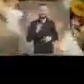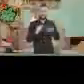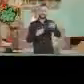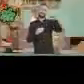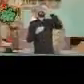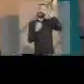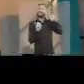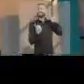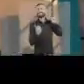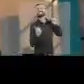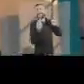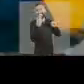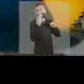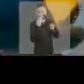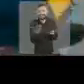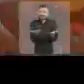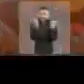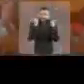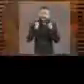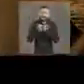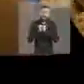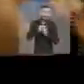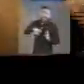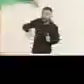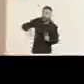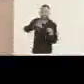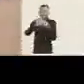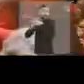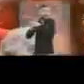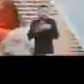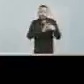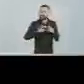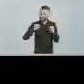Brasil é 13 Viva a gente É 13